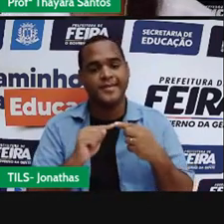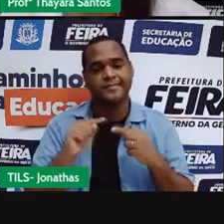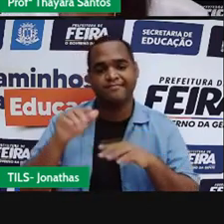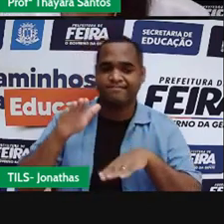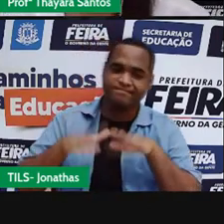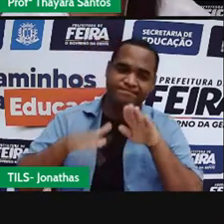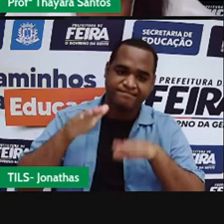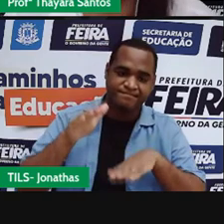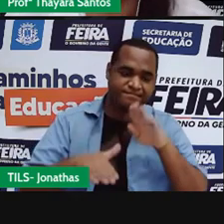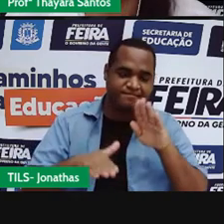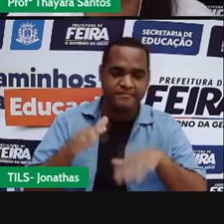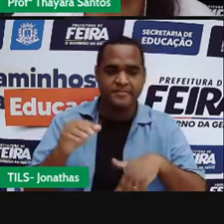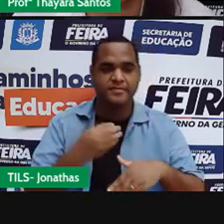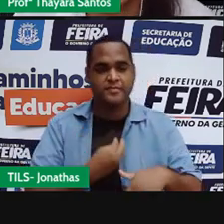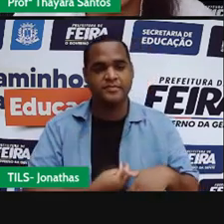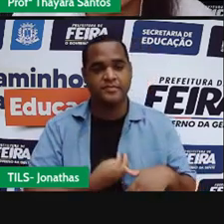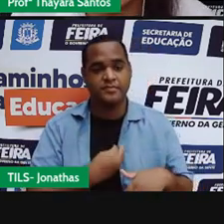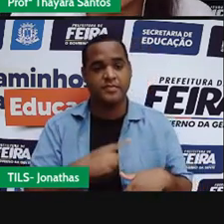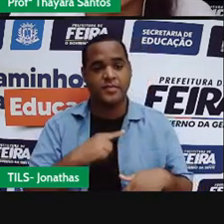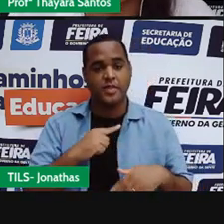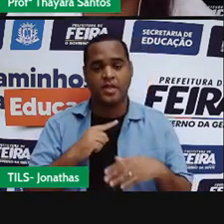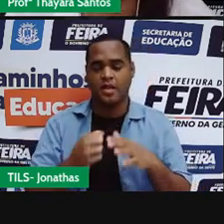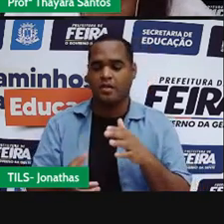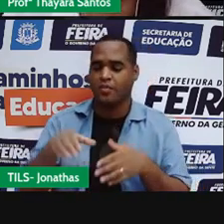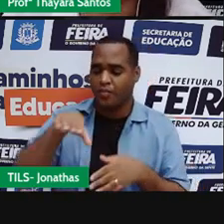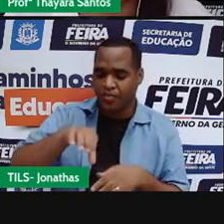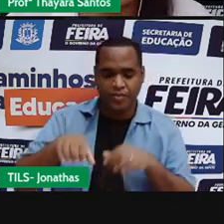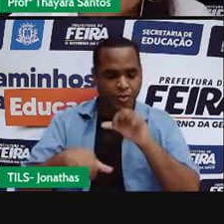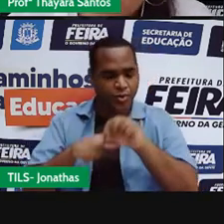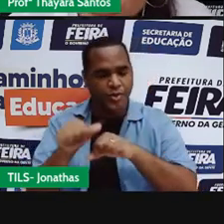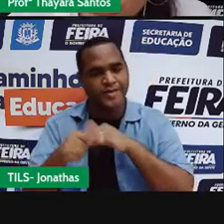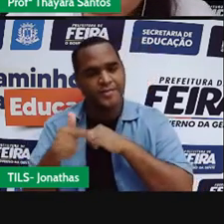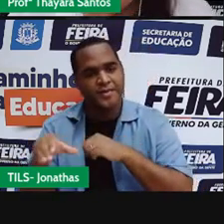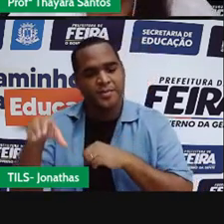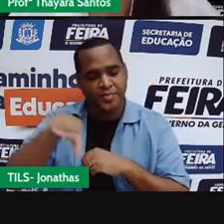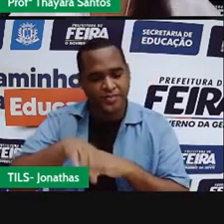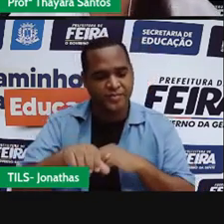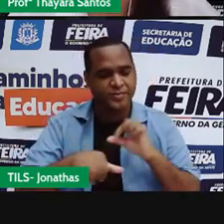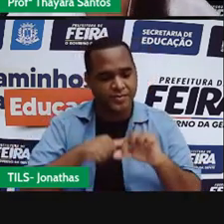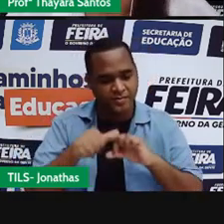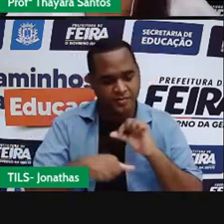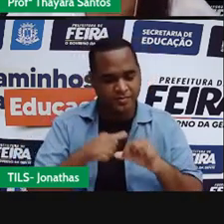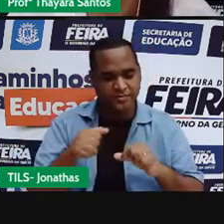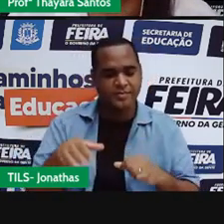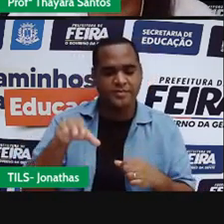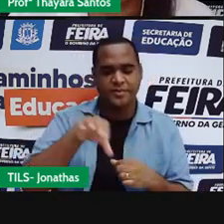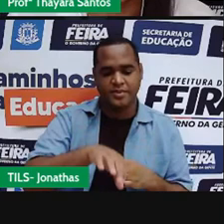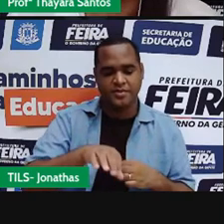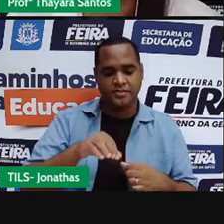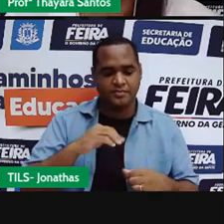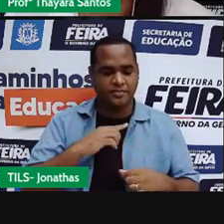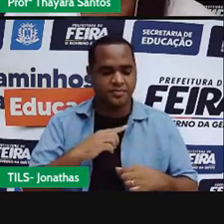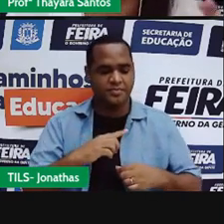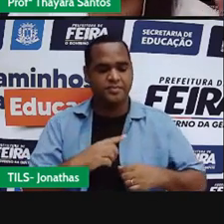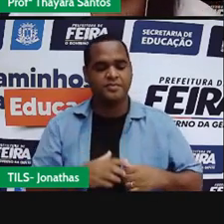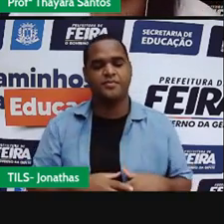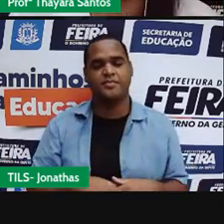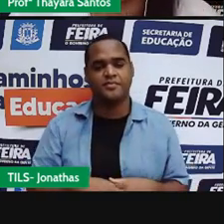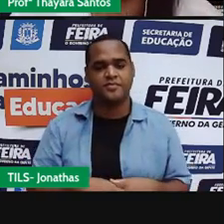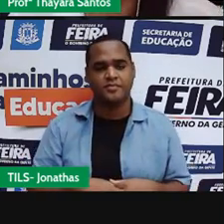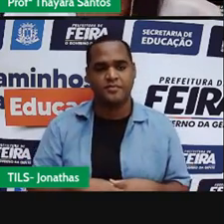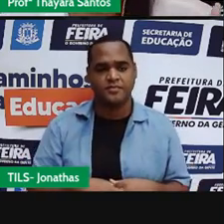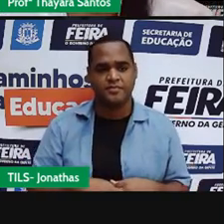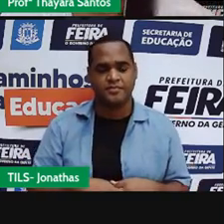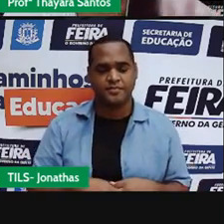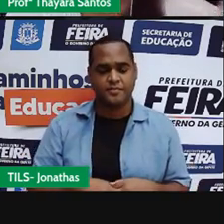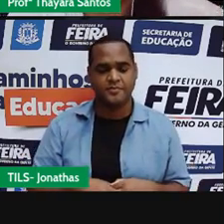vai assumir a forma do recipiente onde ela está. No estado líquido, então eu tenho átomos que estão um pouco mais